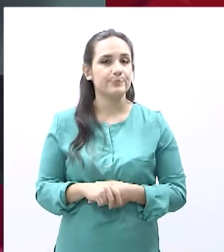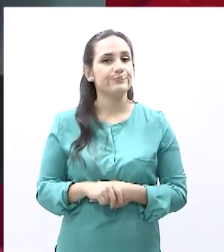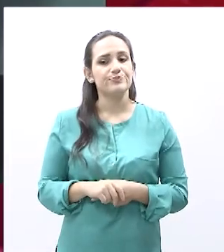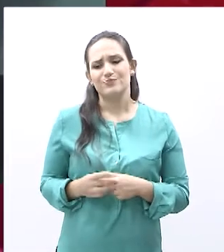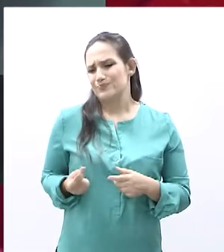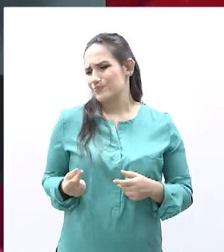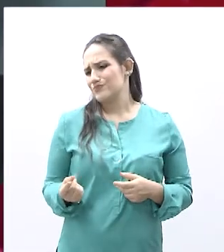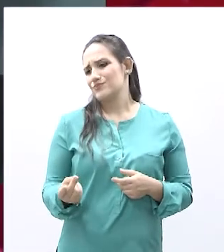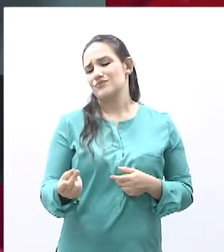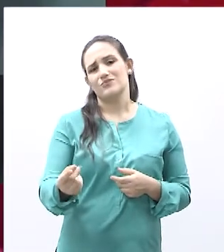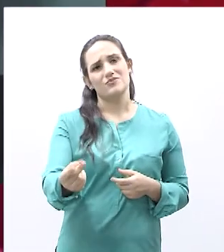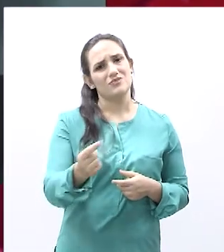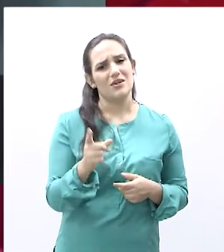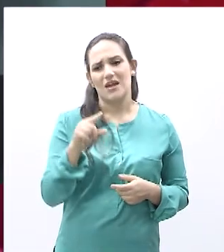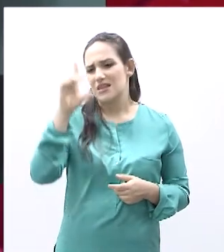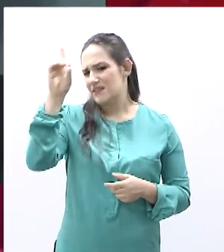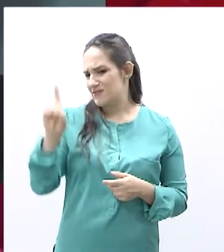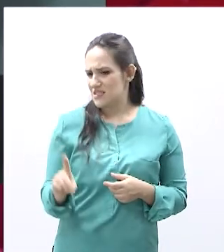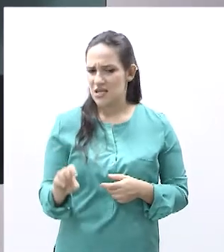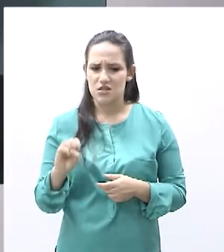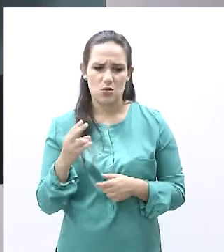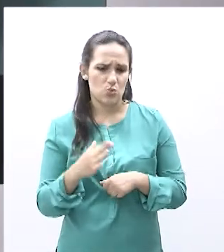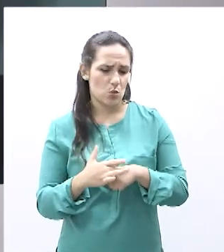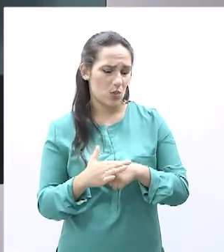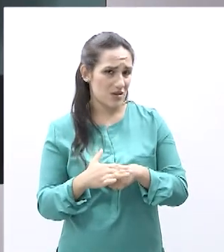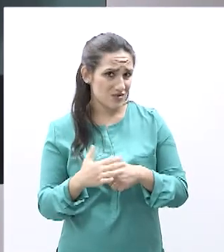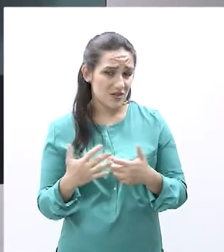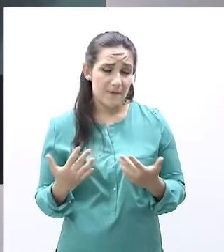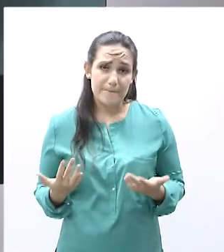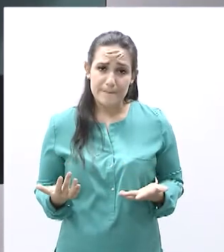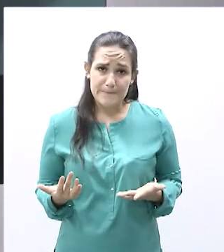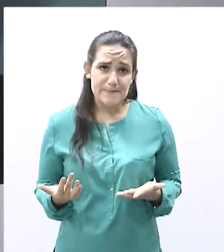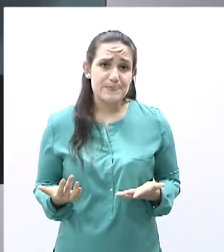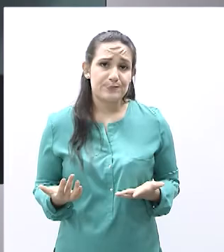de longa duração, ou são pessoas com deficiência,